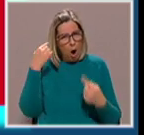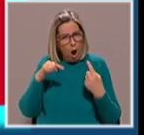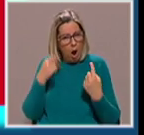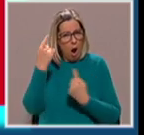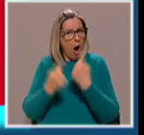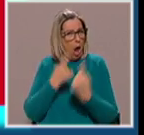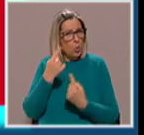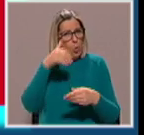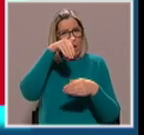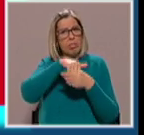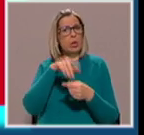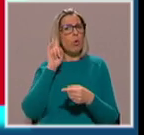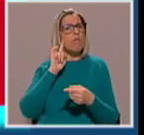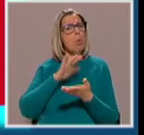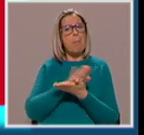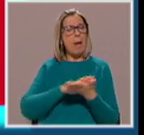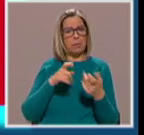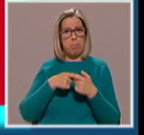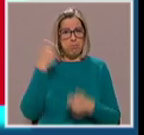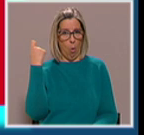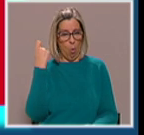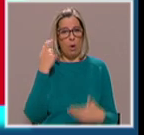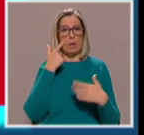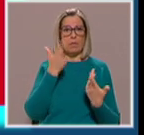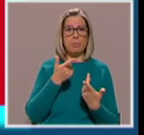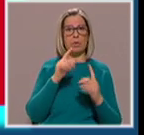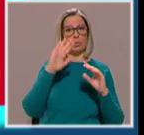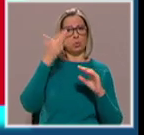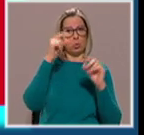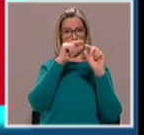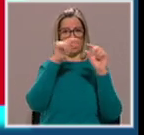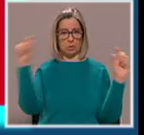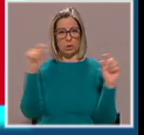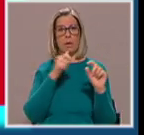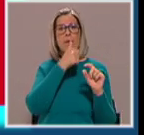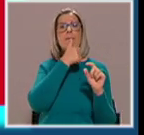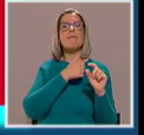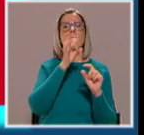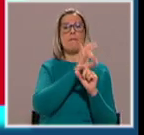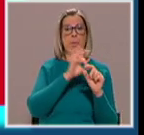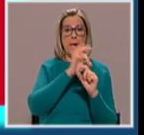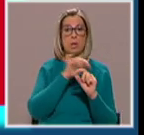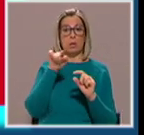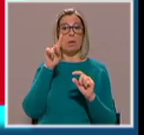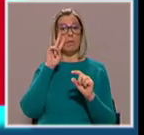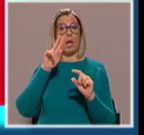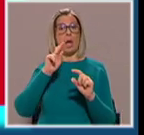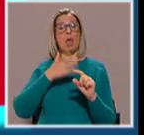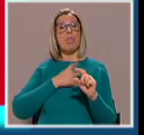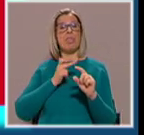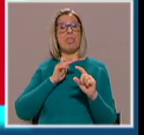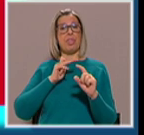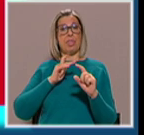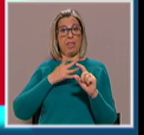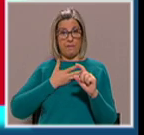dos valores de referência. Comecemos pela contagem de eritrócitos. Repara que o David apresenta uma baixa contagem